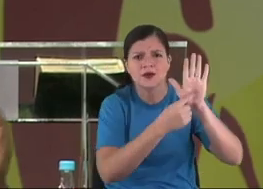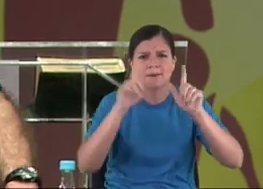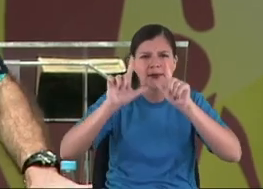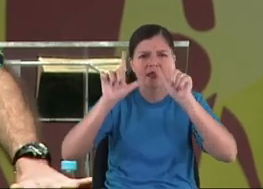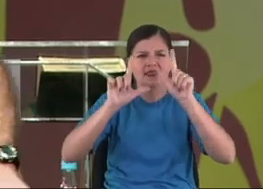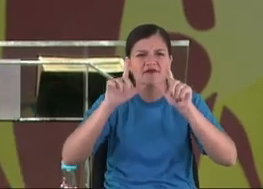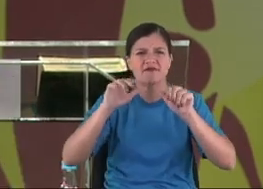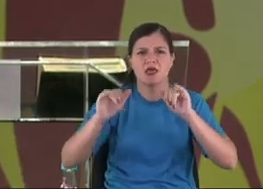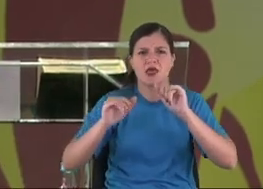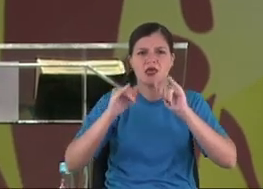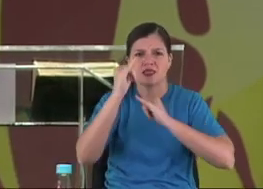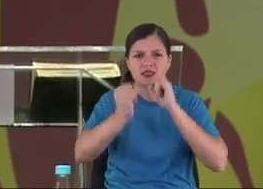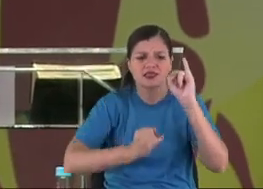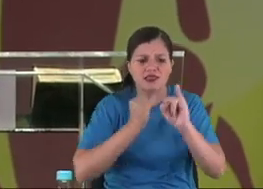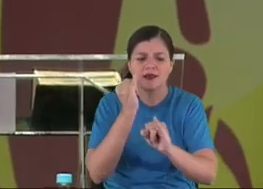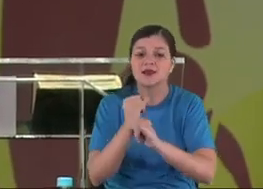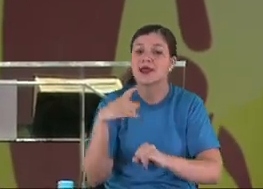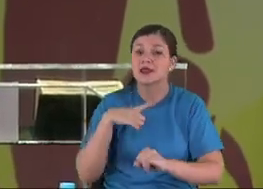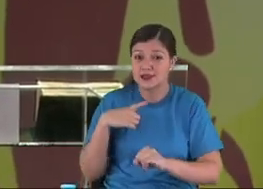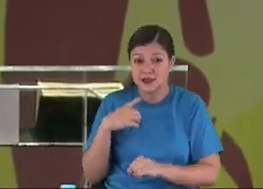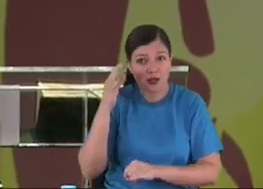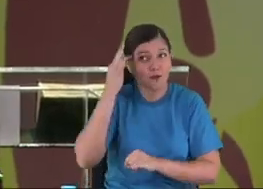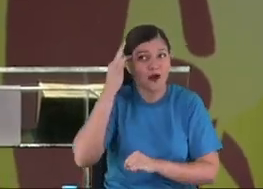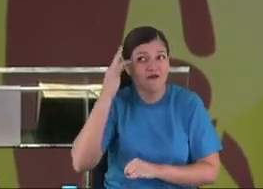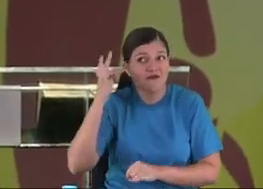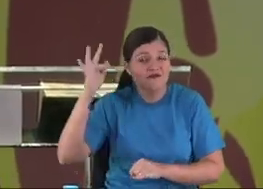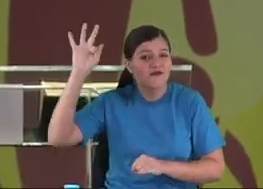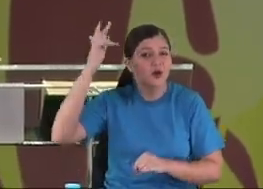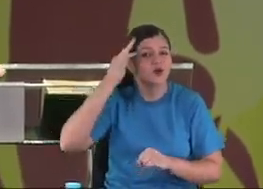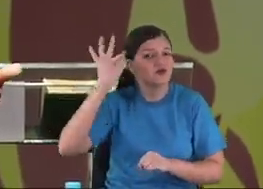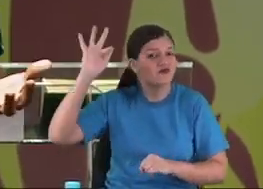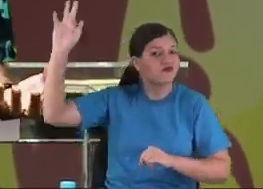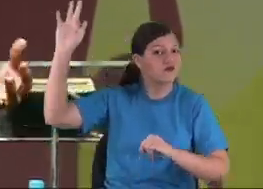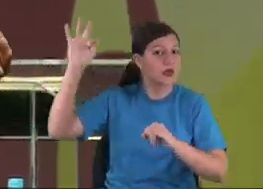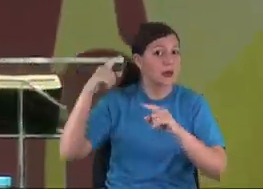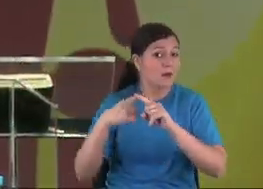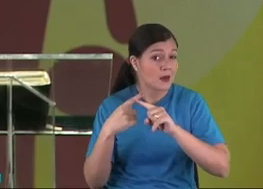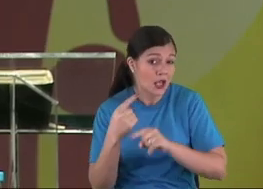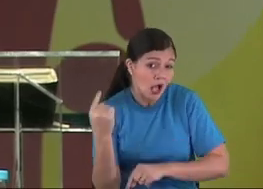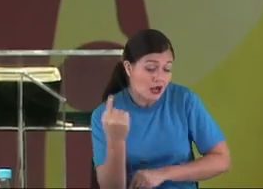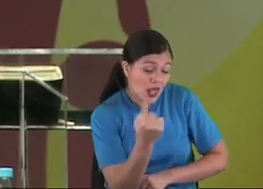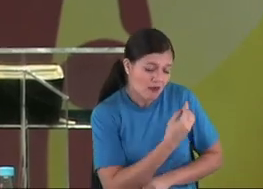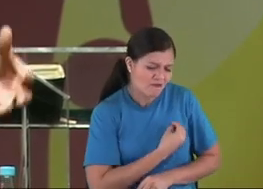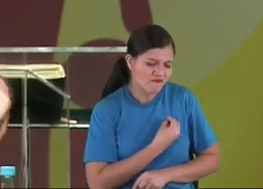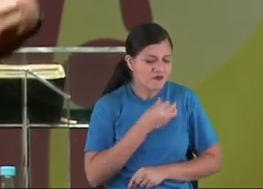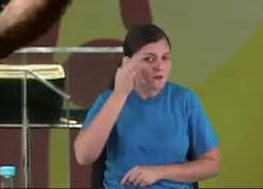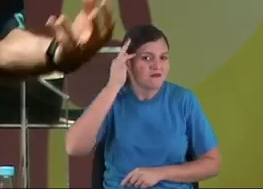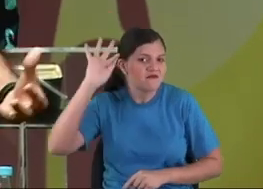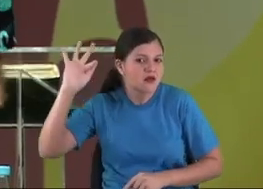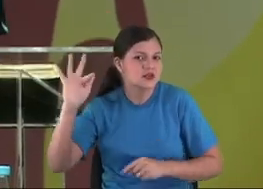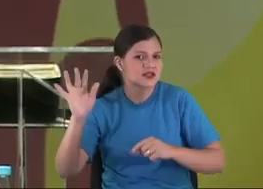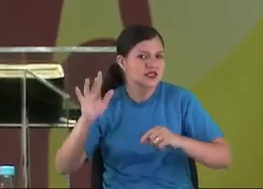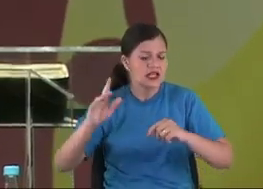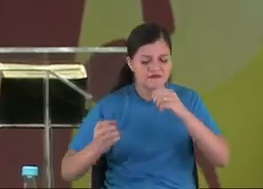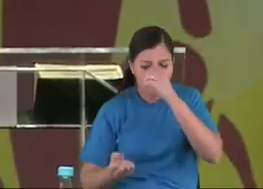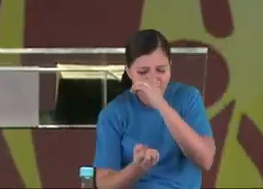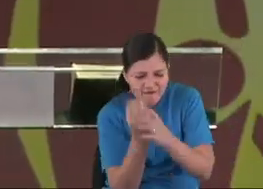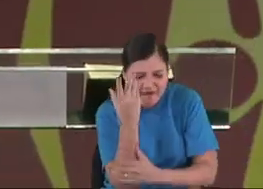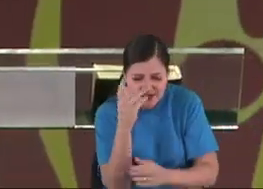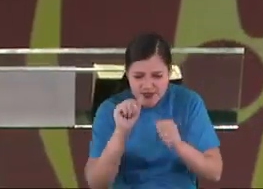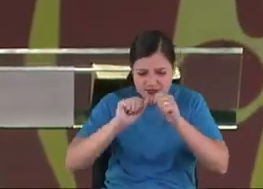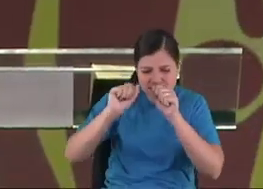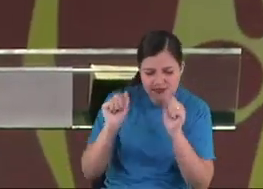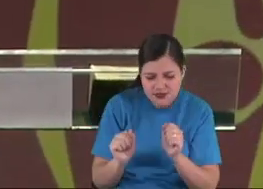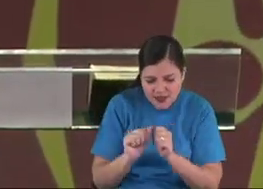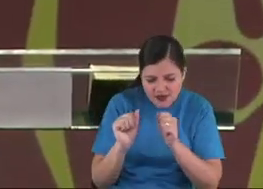por baixo, tem uma filosofia. Porque cada artista, ele vive uma filosofia, e ele vai trabalhar, ele vai criar em cima da